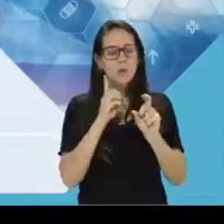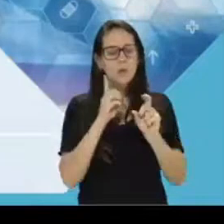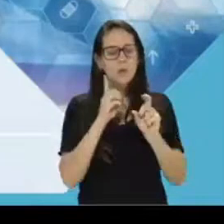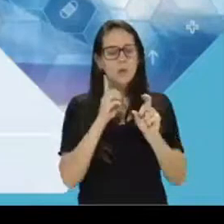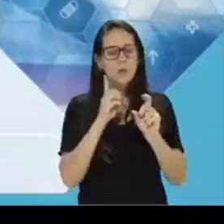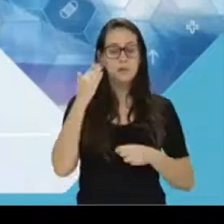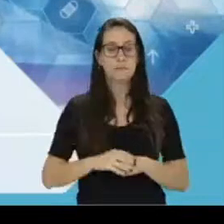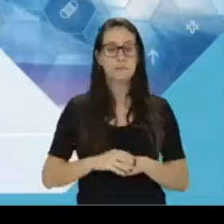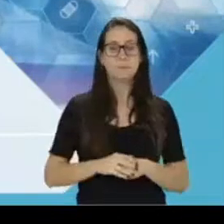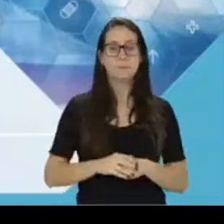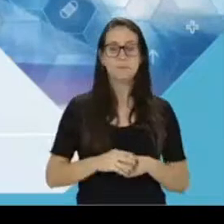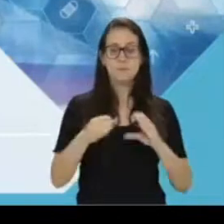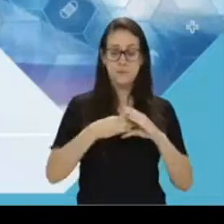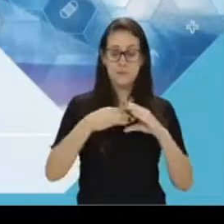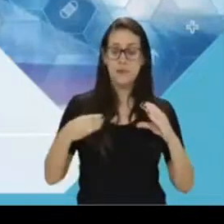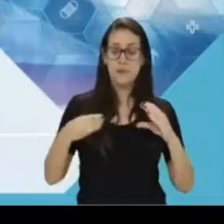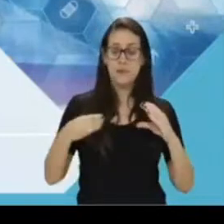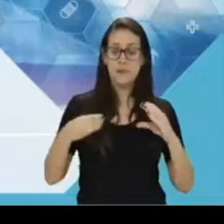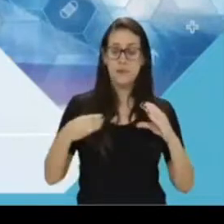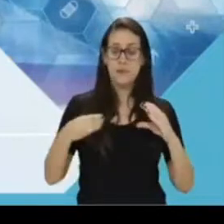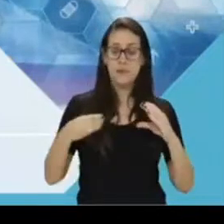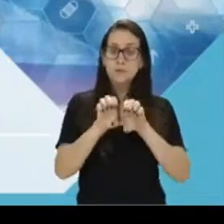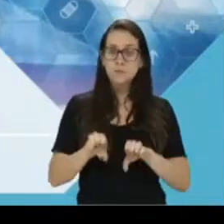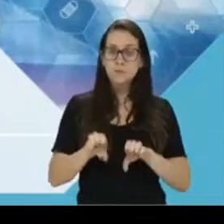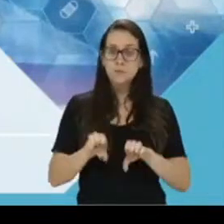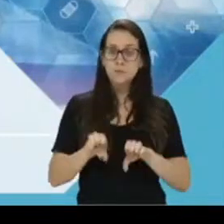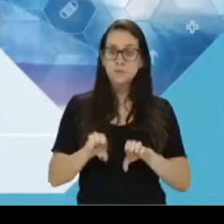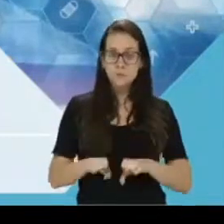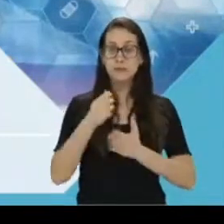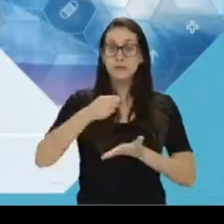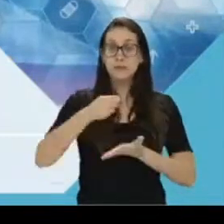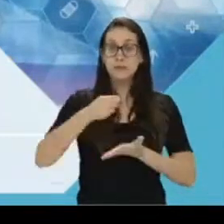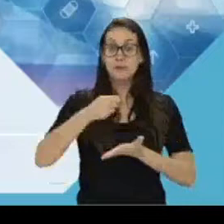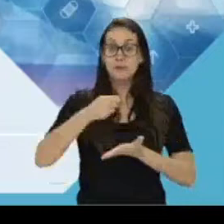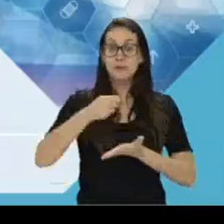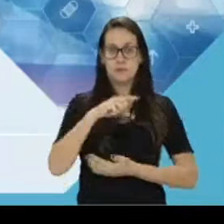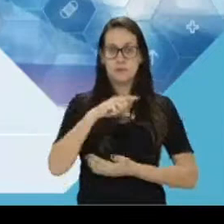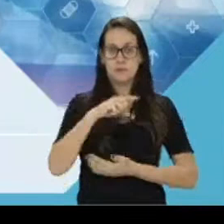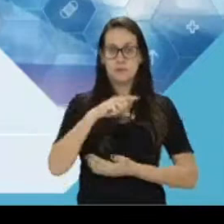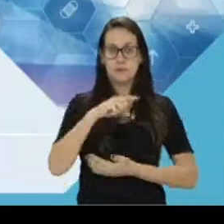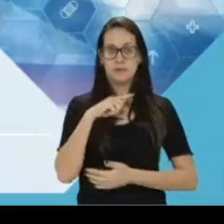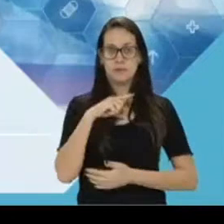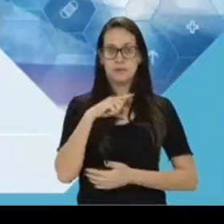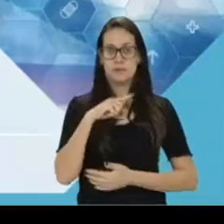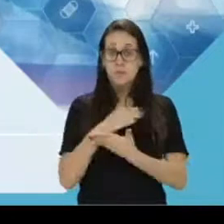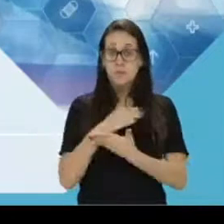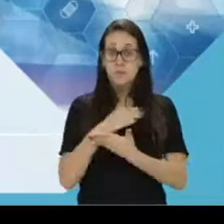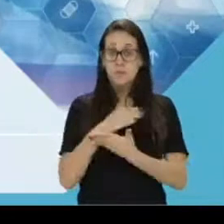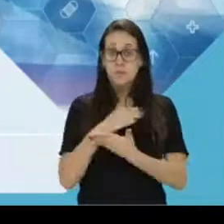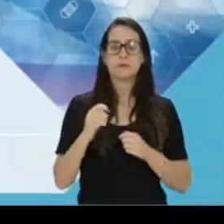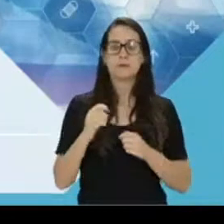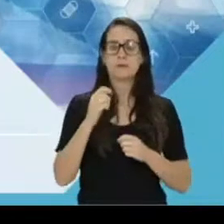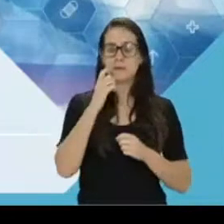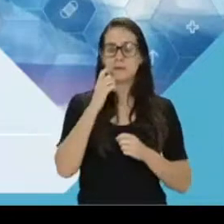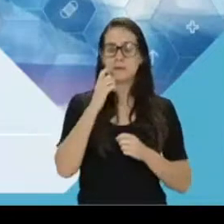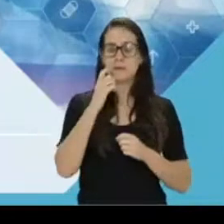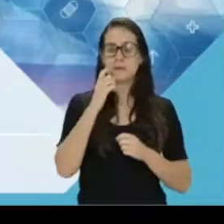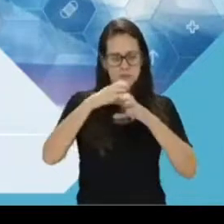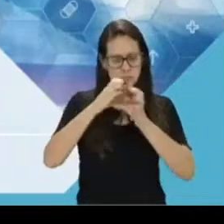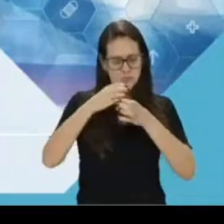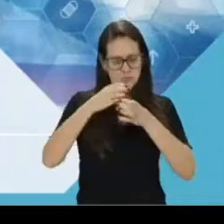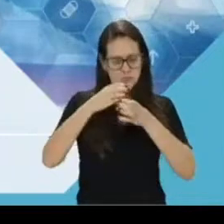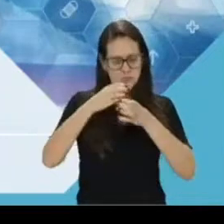revisar que nós sabemos que as células elas são formadas por algumas estruturas que são obrigatórias. E algumas delas vão